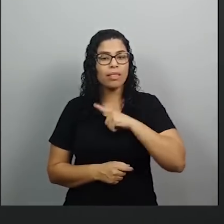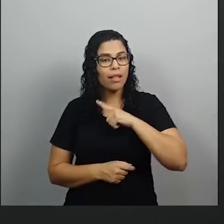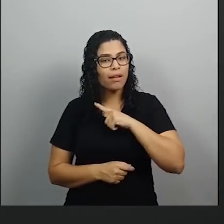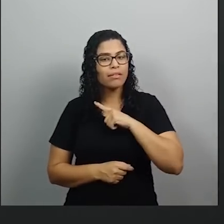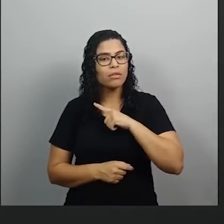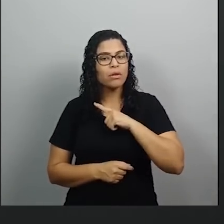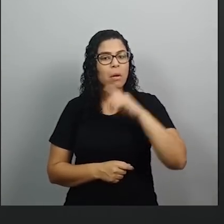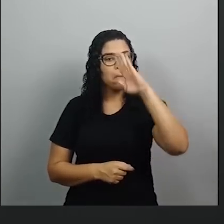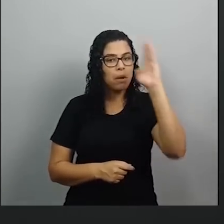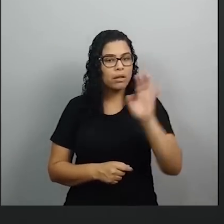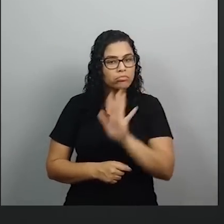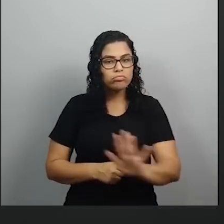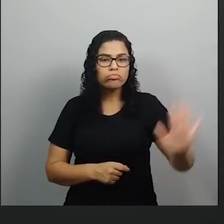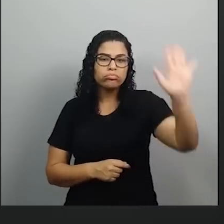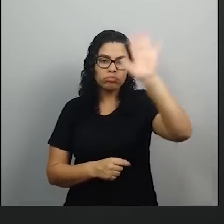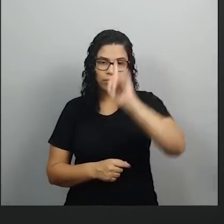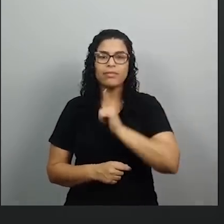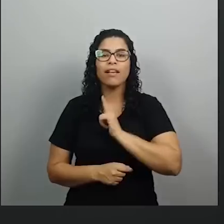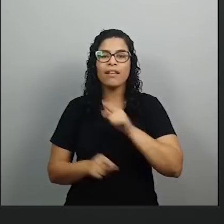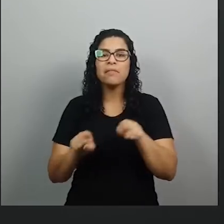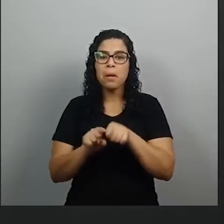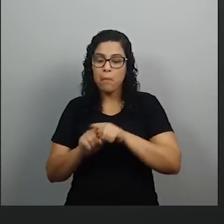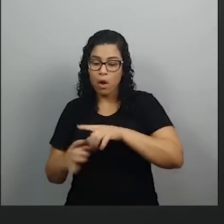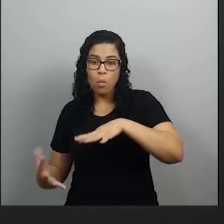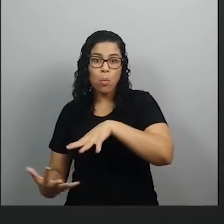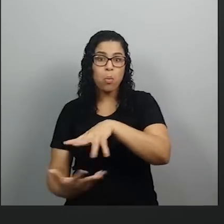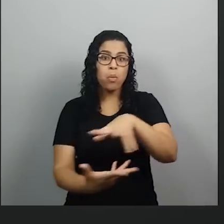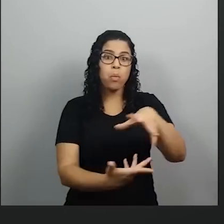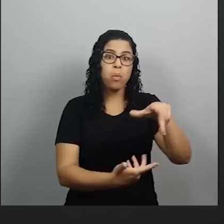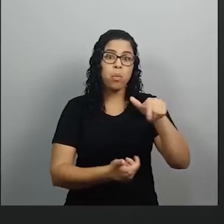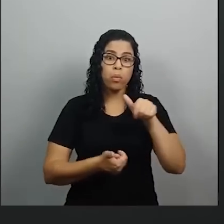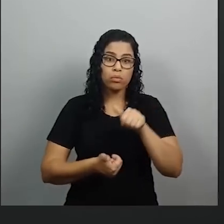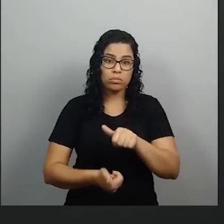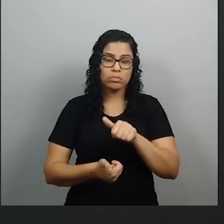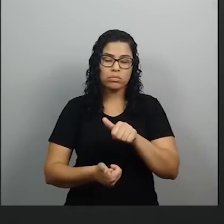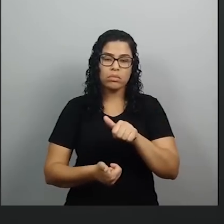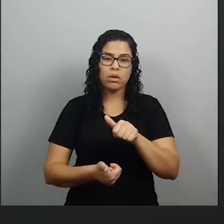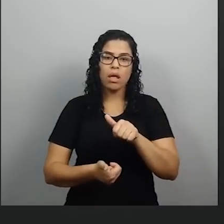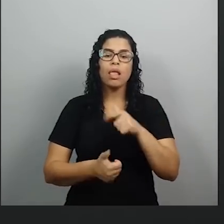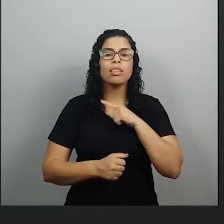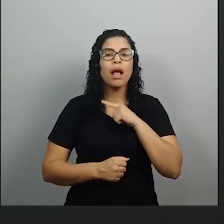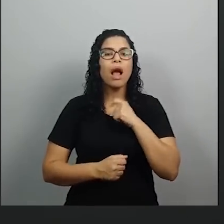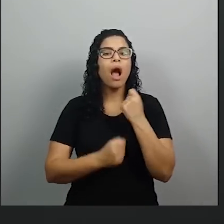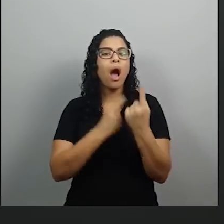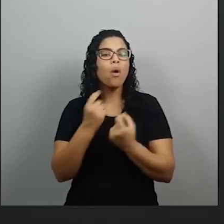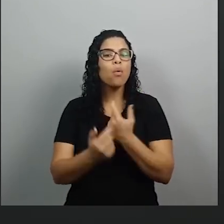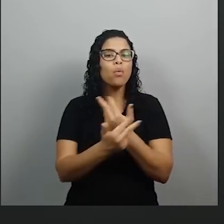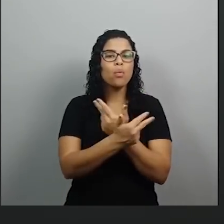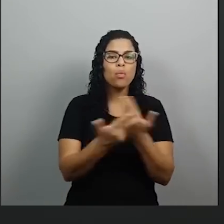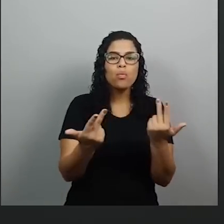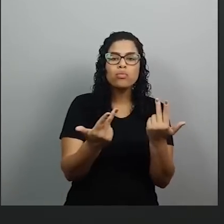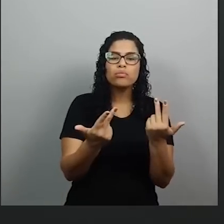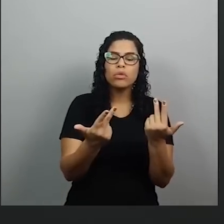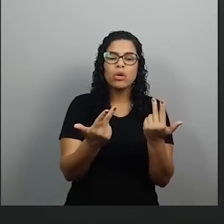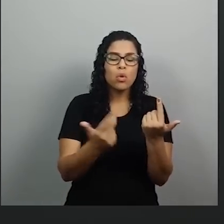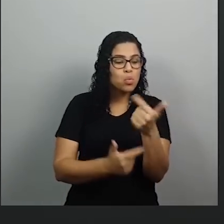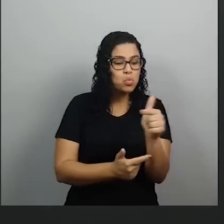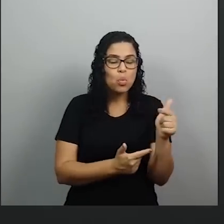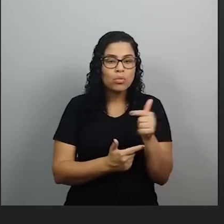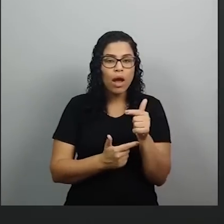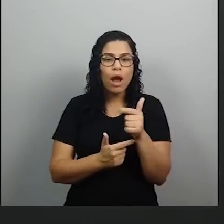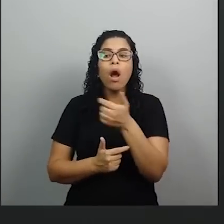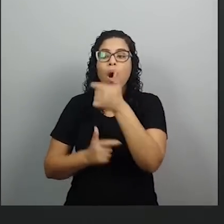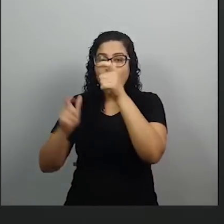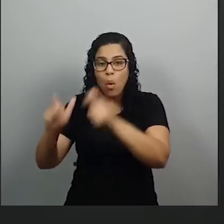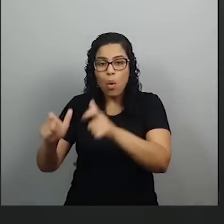longo de todo o mundo. E é muito interessante porque é possível ver que tem espécies que tem num local e que tem em outra, e que tem outros que só acham